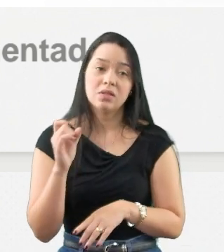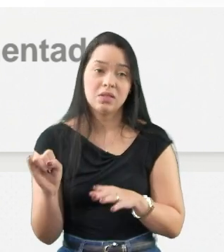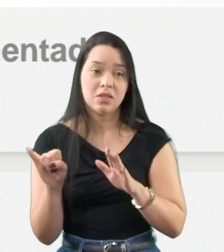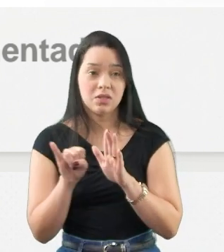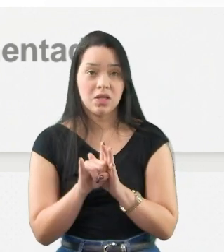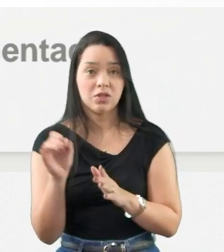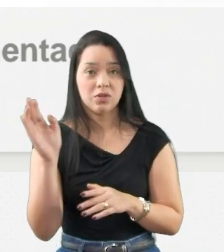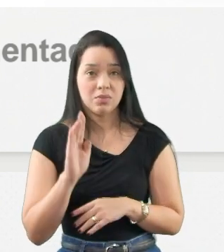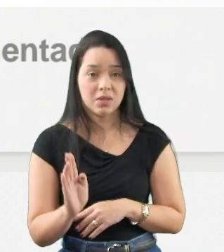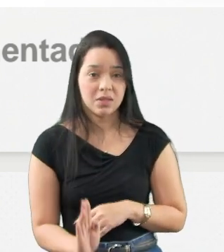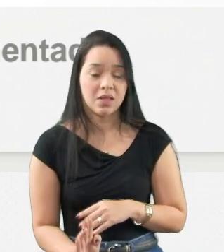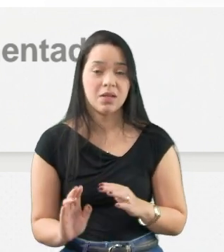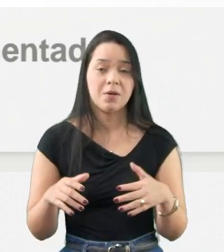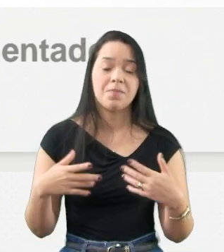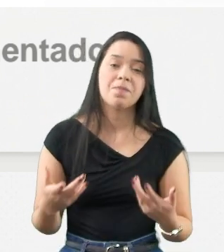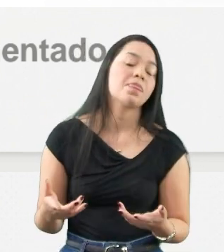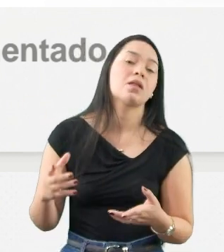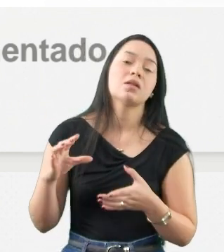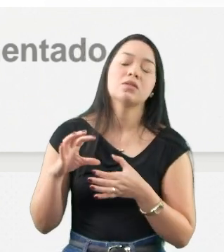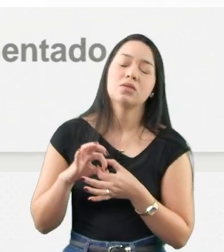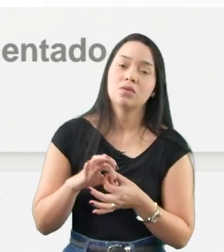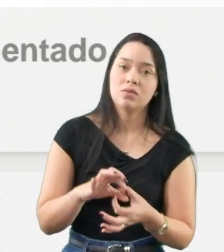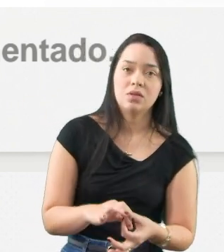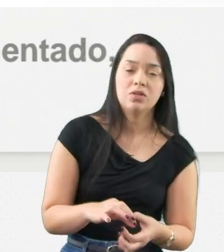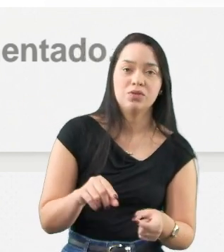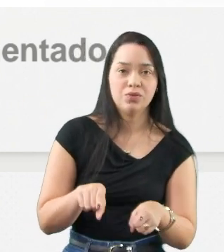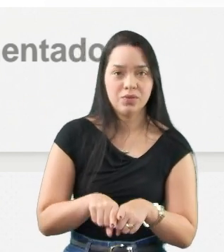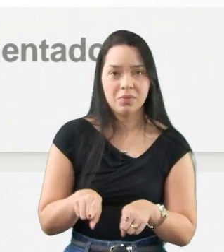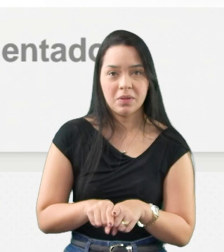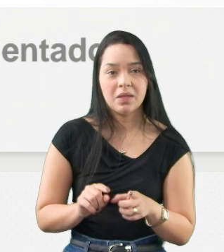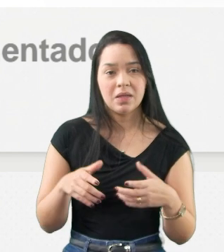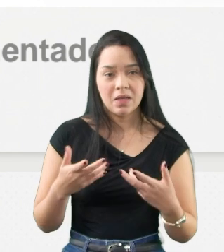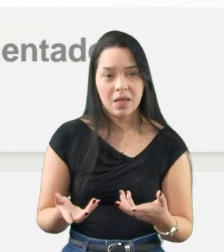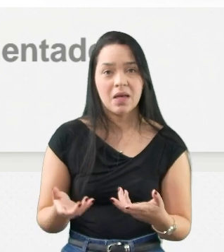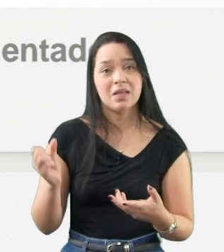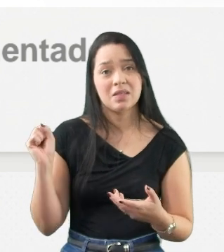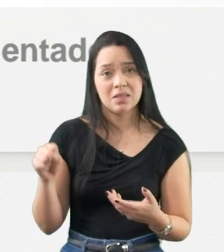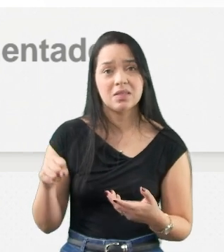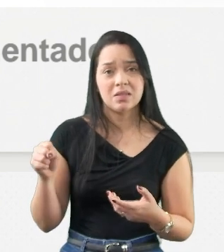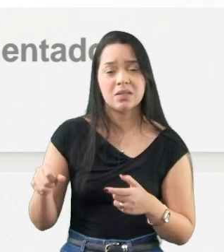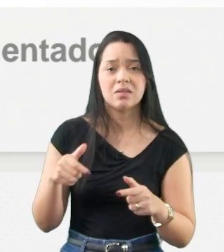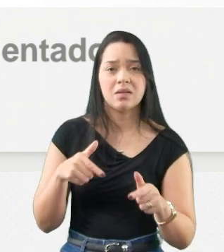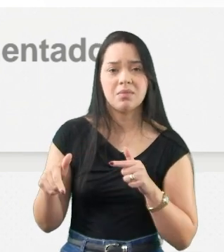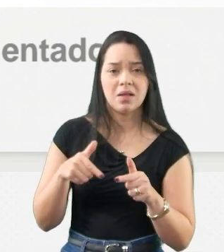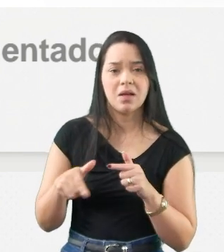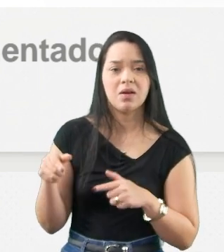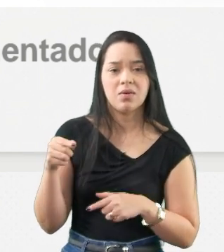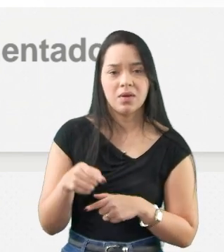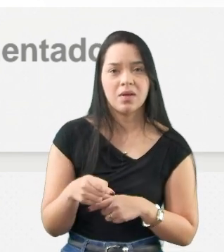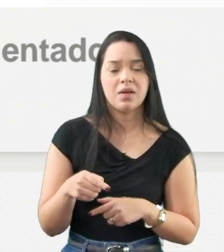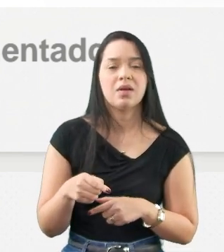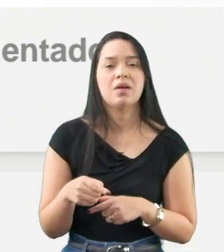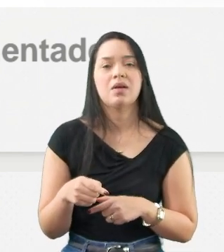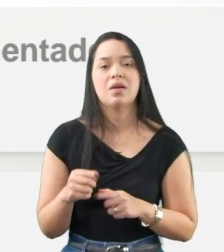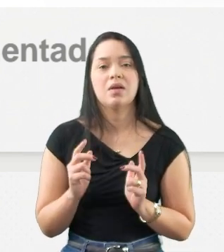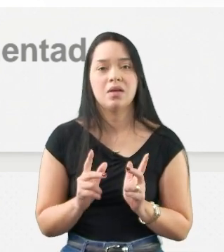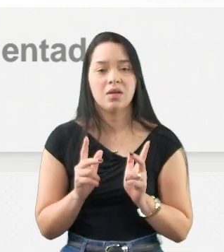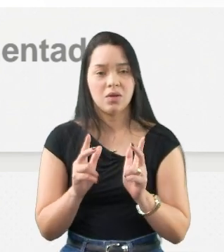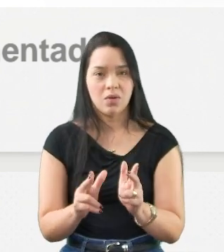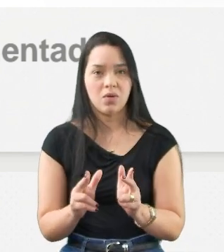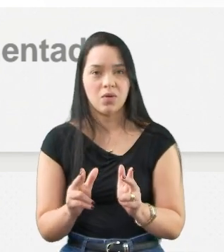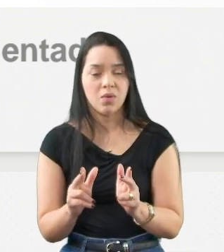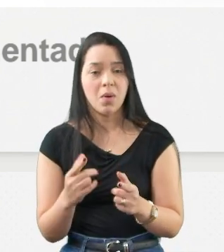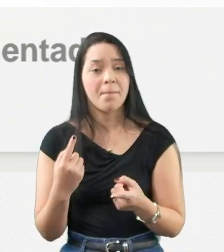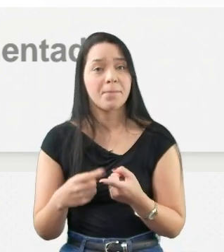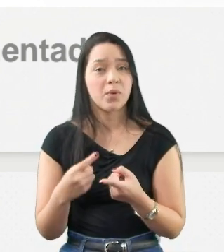identidade brasileira. Então, nesse contexto dessa obra, era oportuno trabalhar com esse personagem nesse